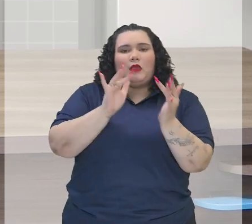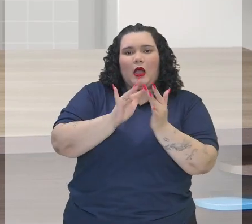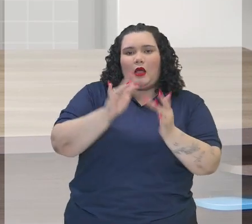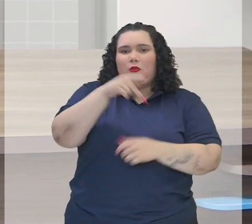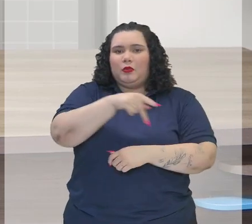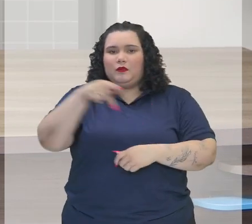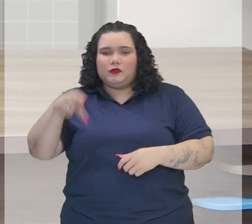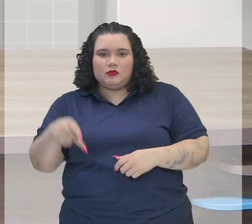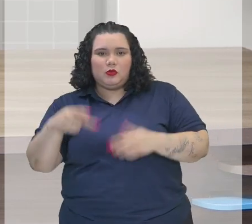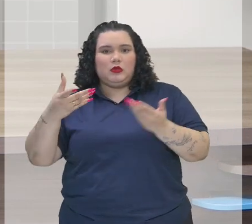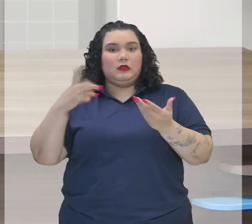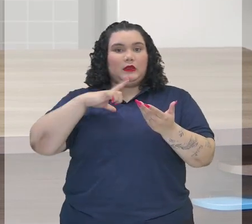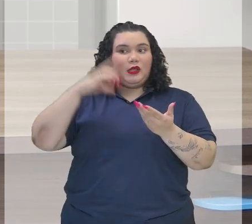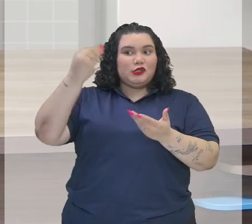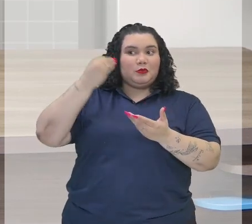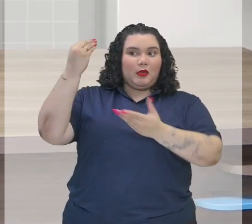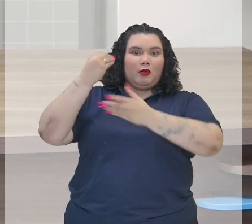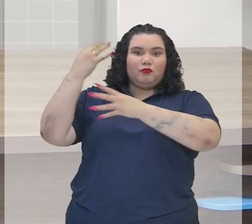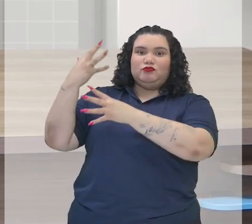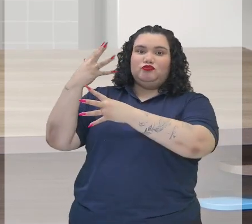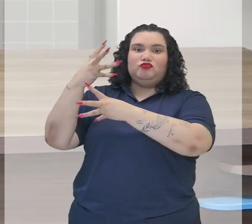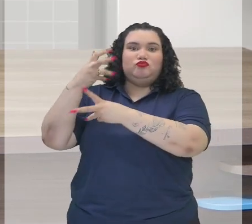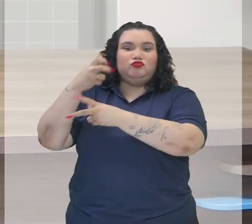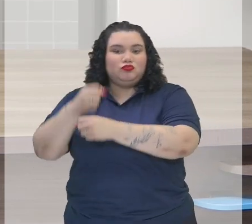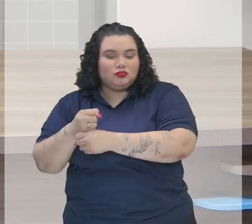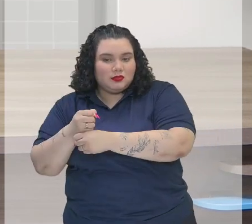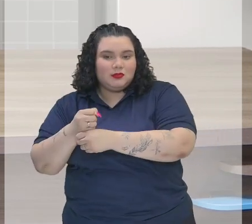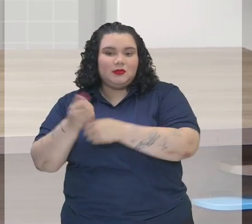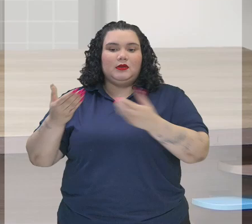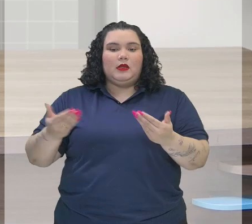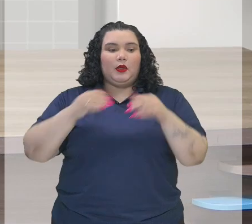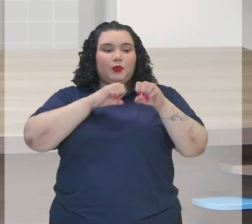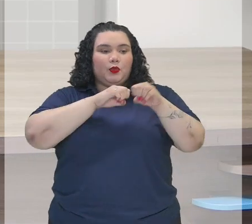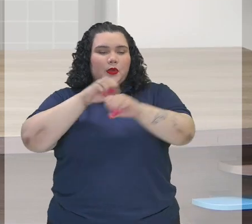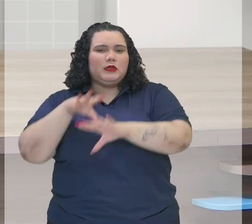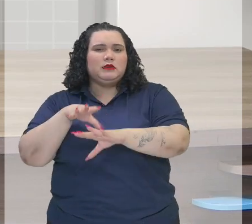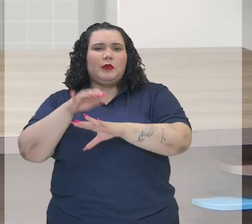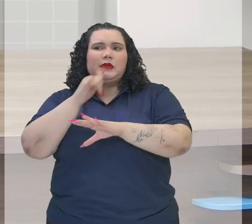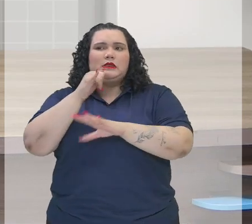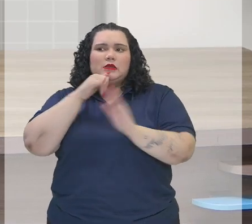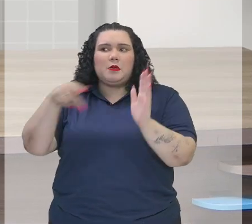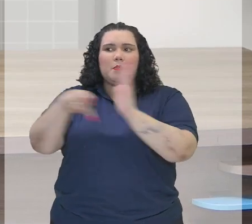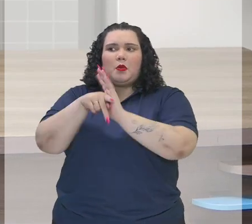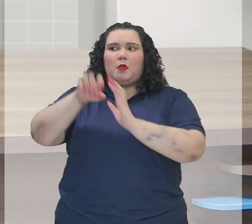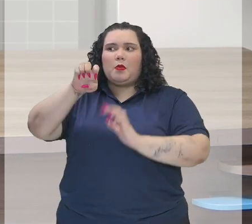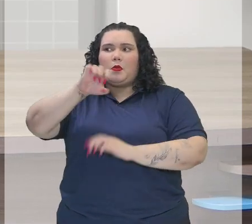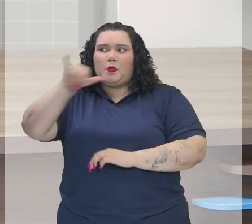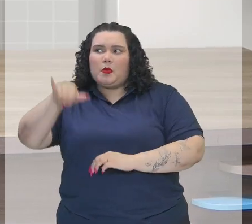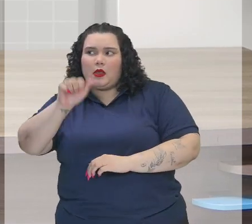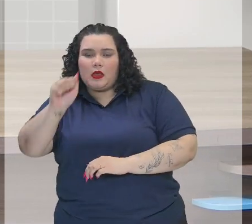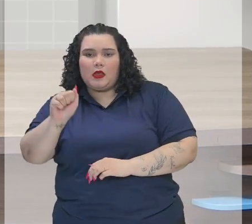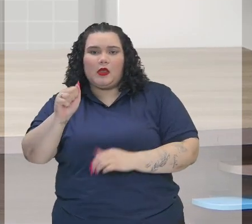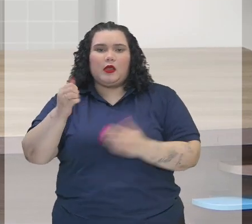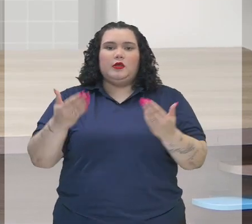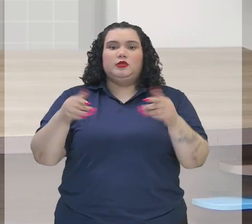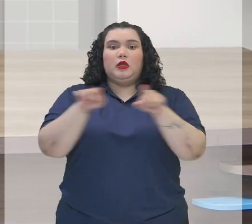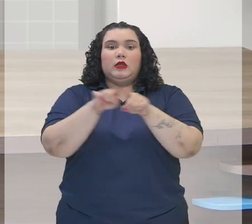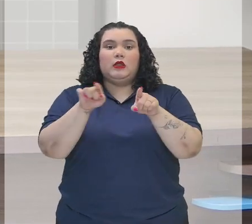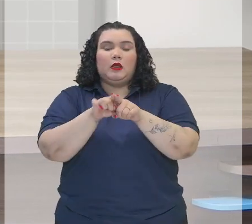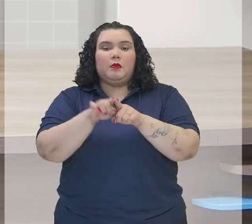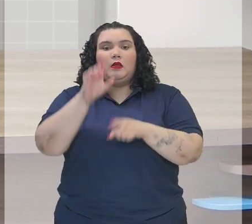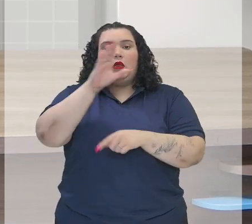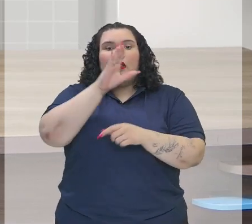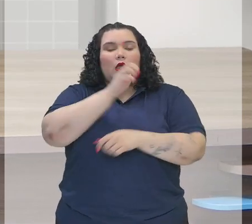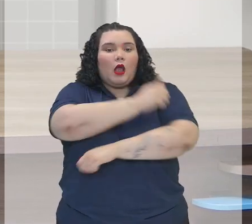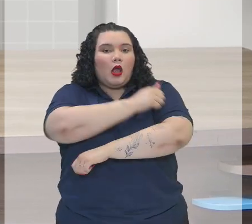suas cargas de experiência, tanto aqueles que vêm da educação de jovens e adultos, os nossos alunos que estão no ensino fundamental e no ensino